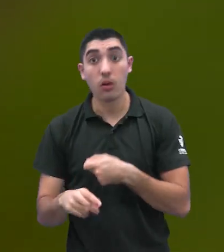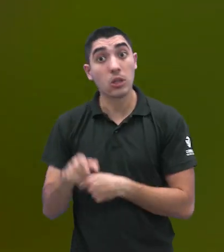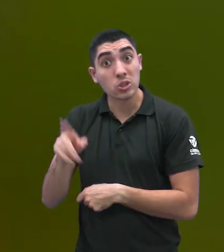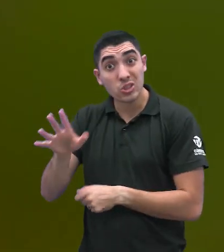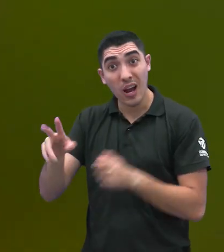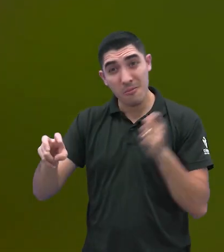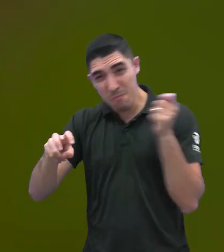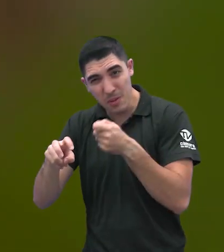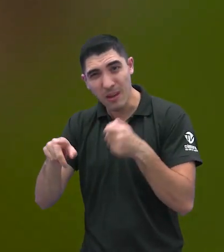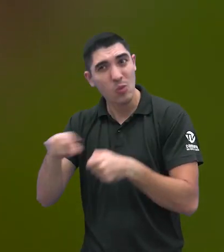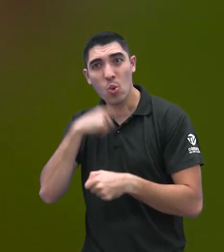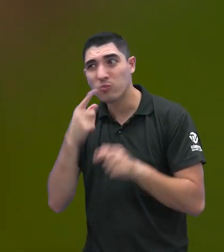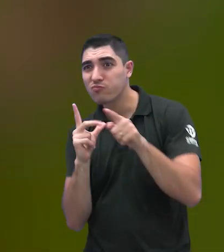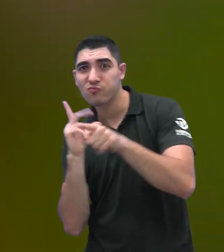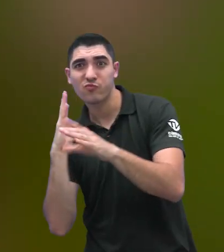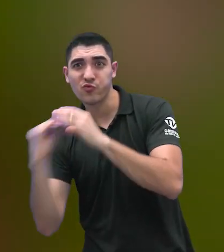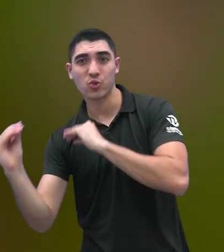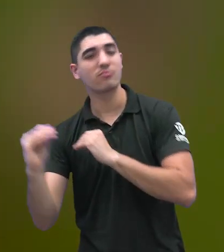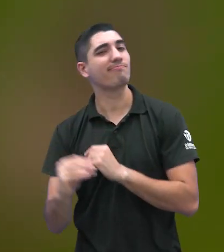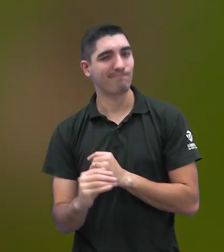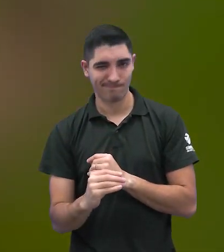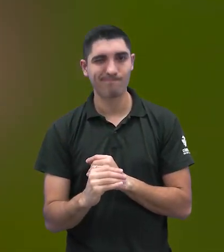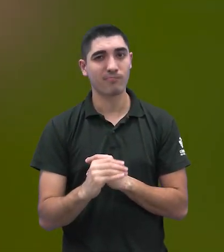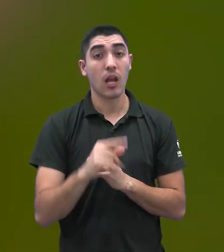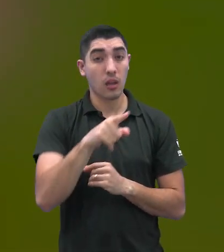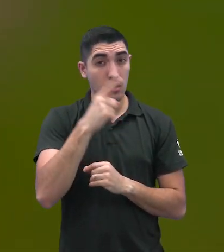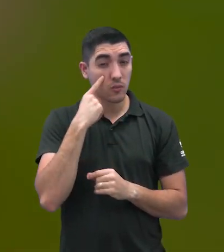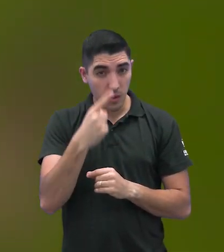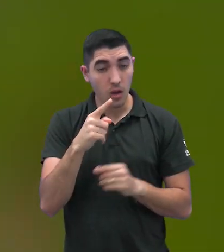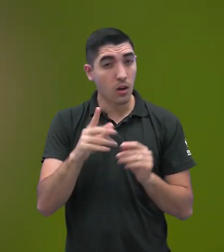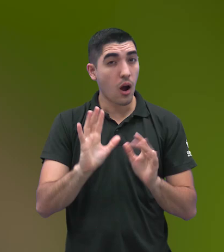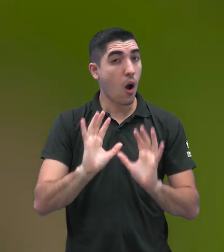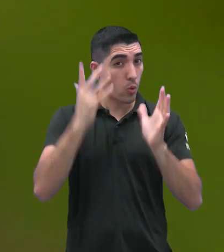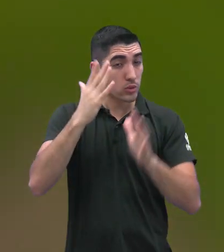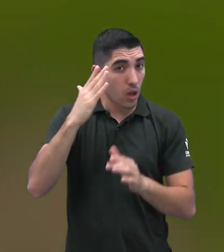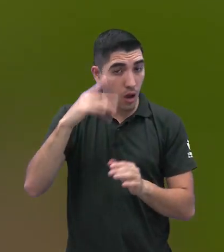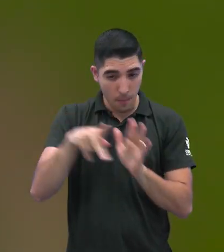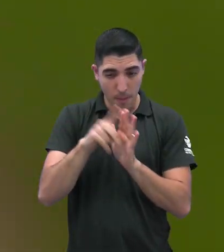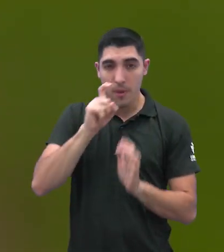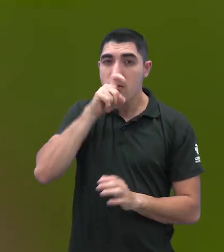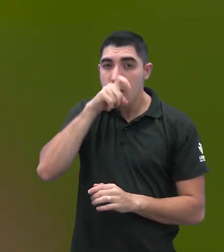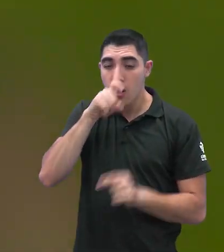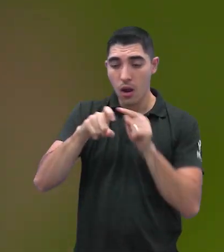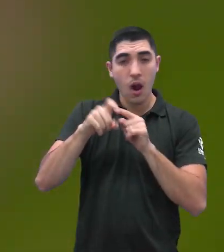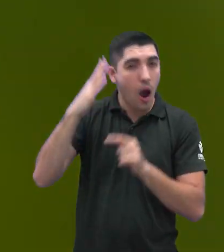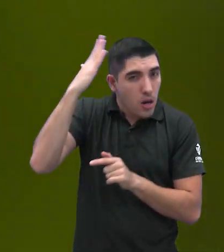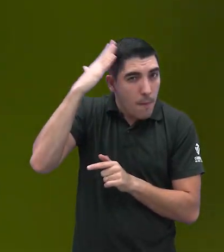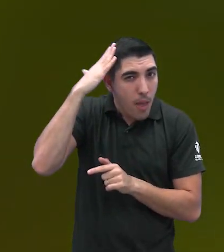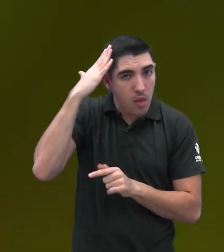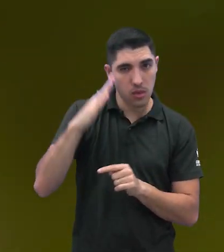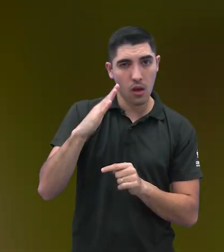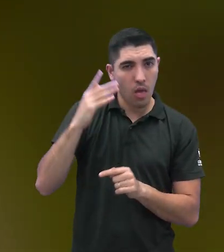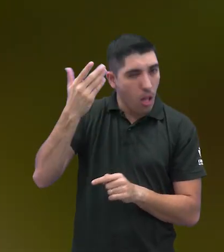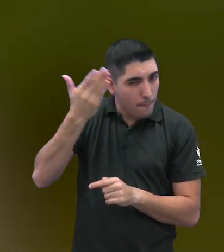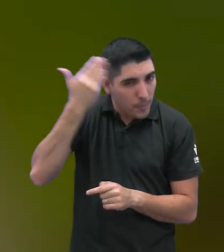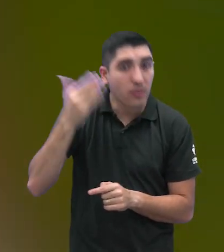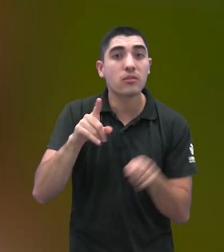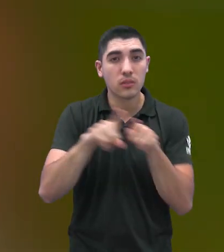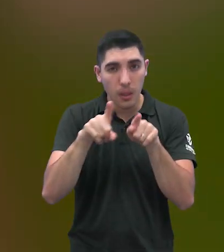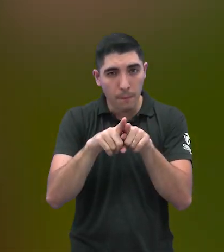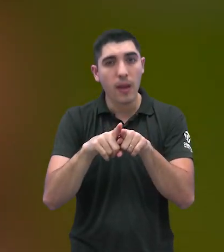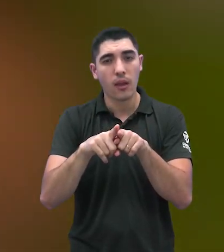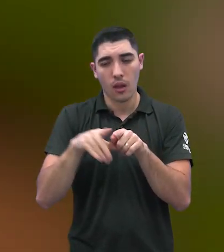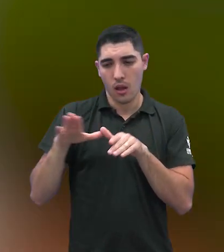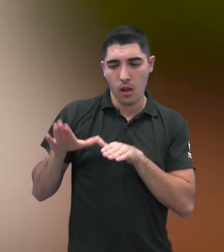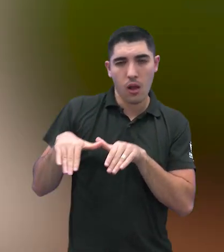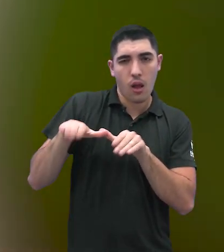ela, ela não fugiu, machucou mesmo. Machucou porque a cabeça, né, você viu, tirou pena da cabeça, ela machucou a asa, depois a